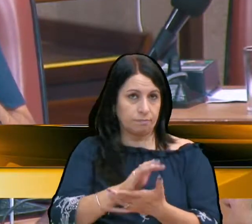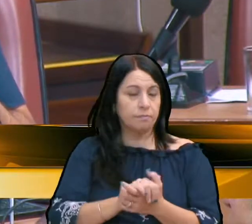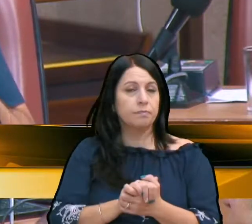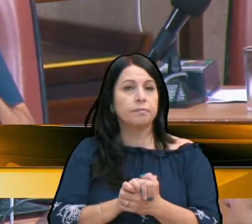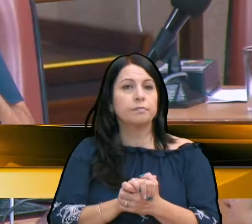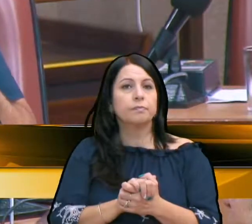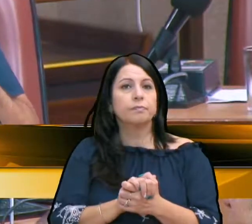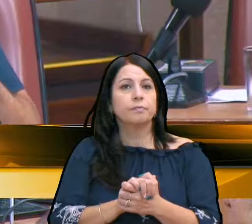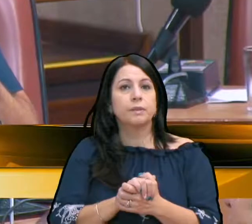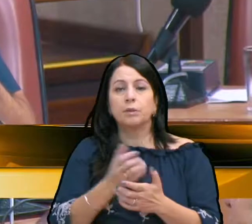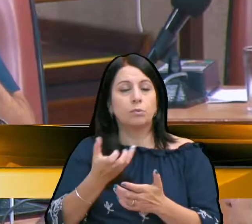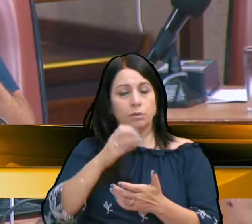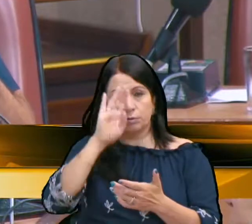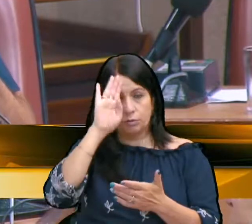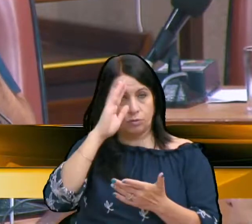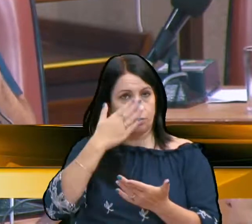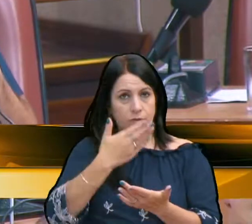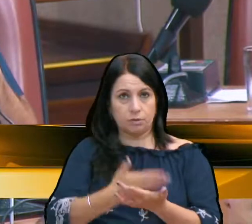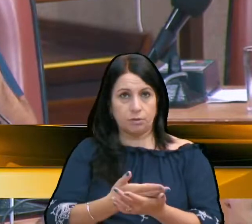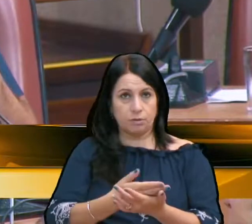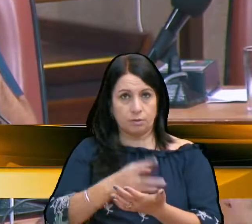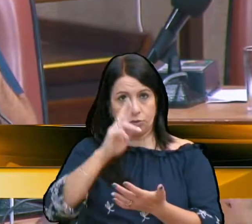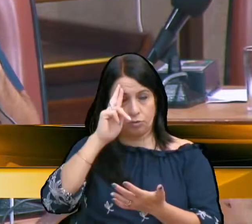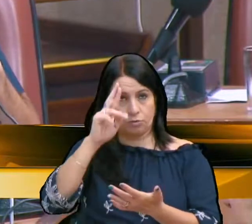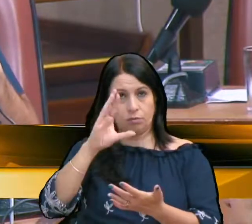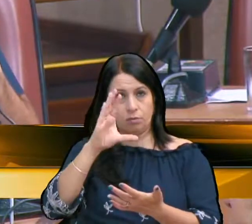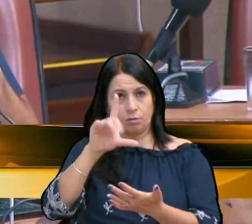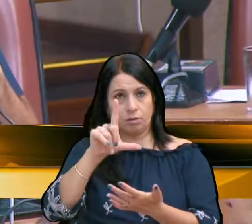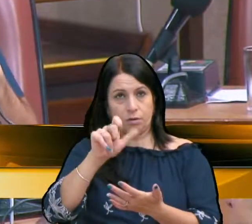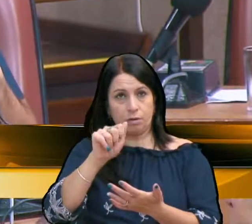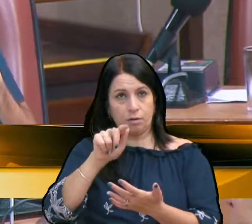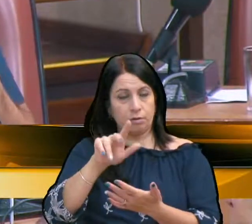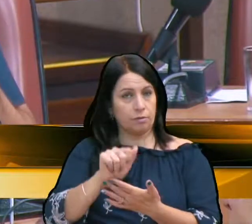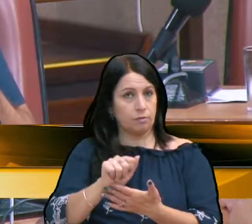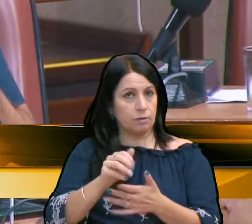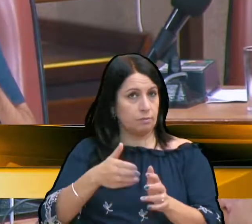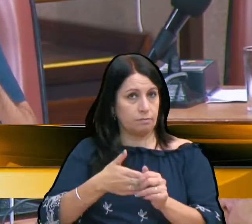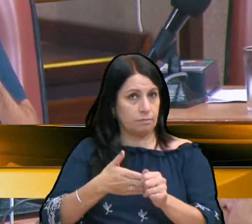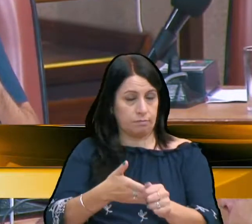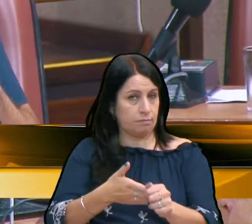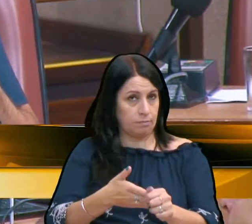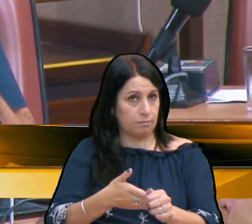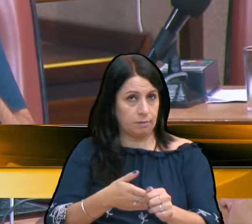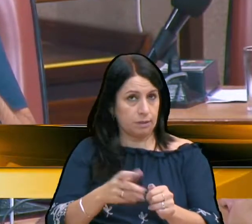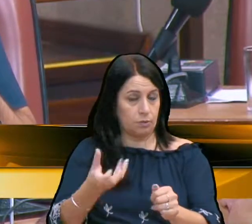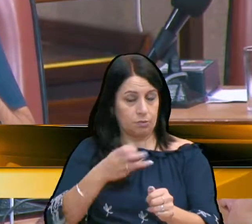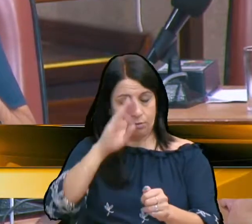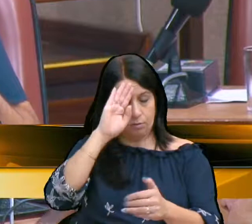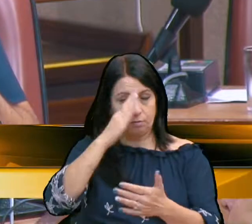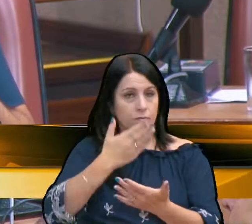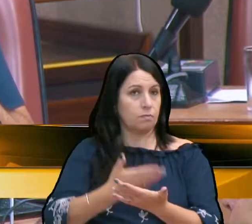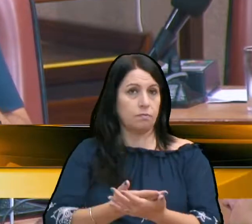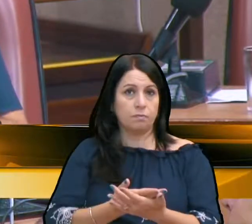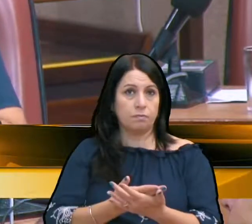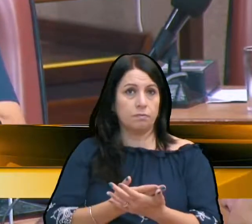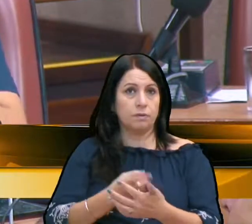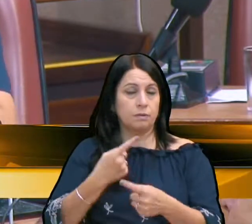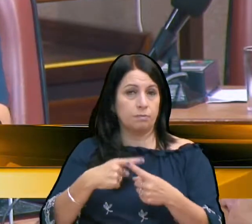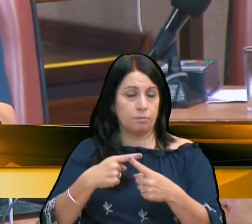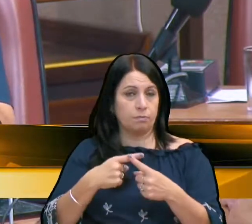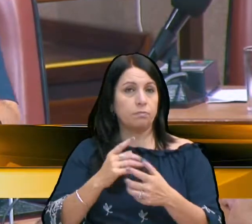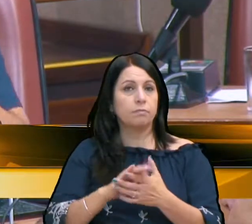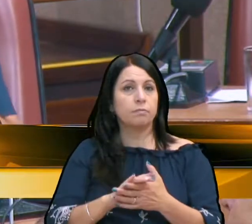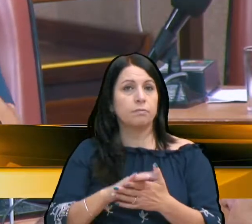Chico Guerra, que a diretora Cláudia esteja sendo perseguida. Eu não quero acreditar, porque vejam bem,